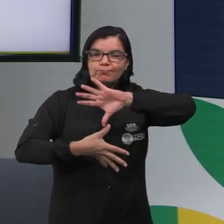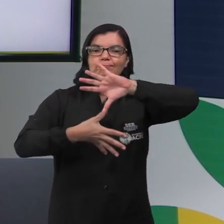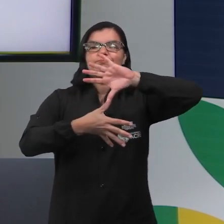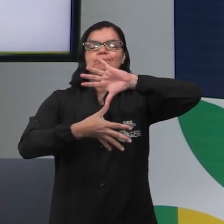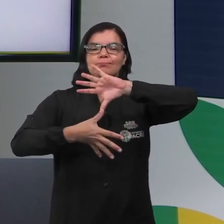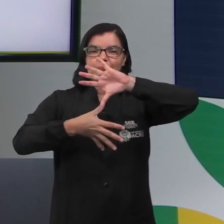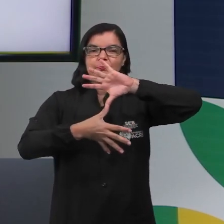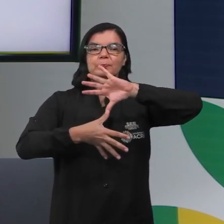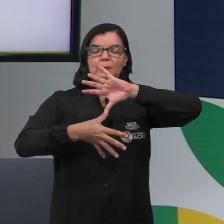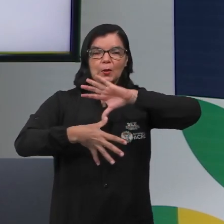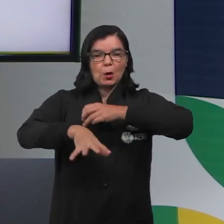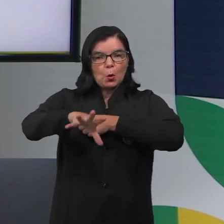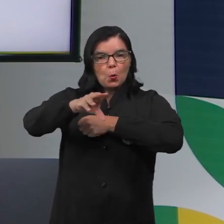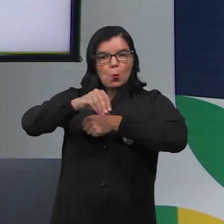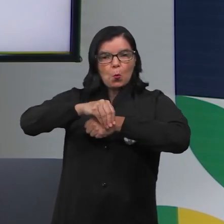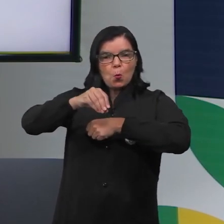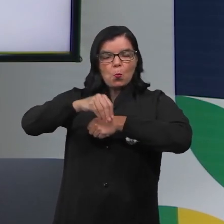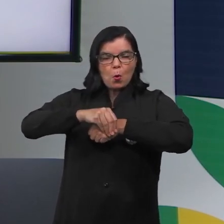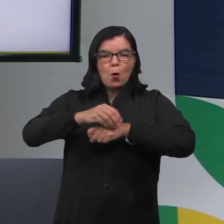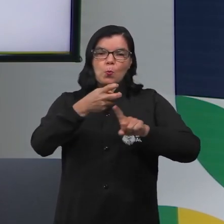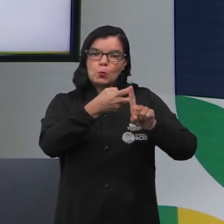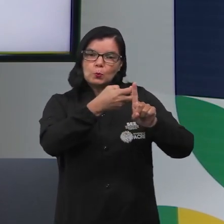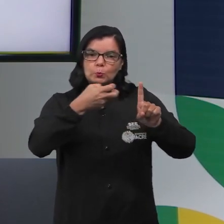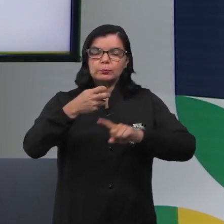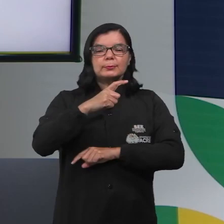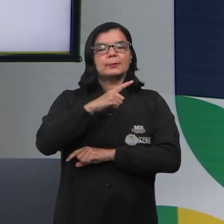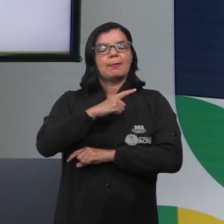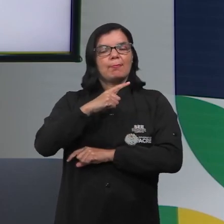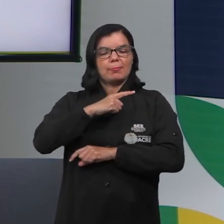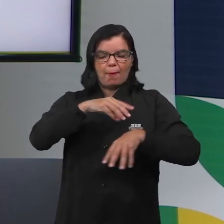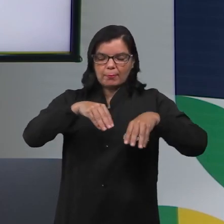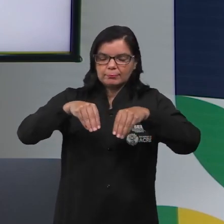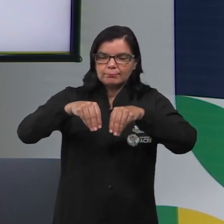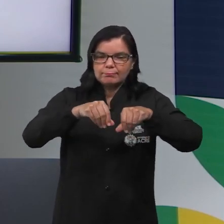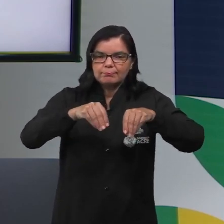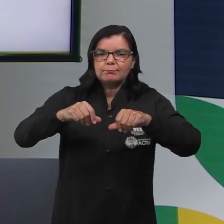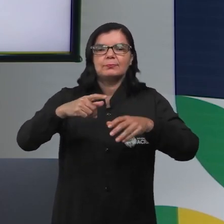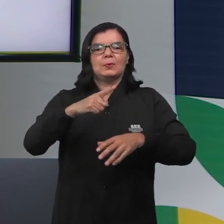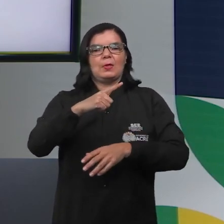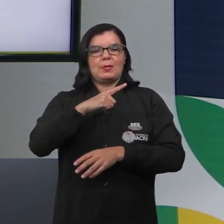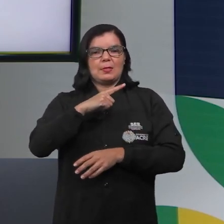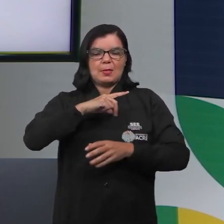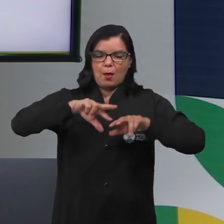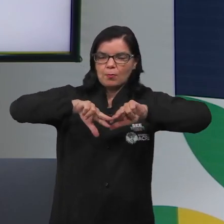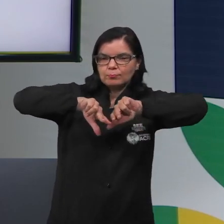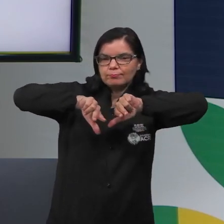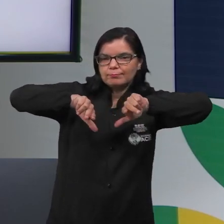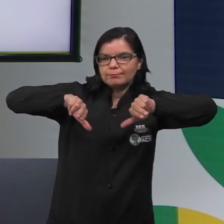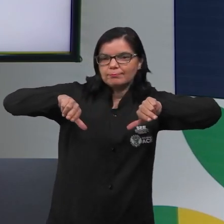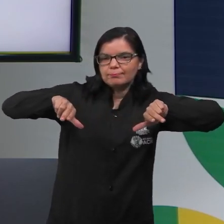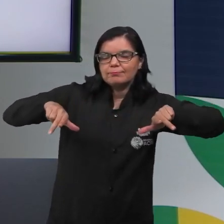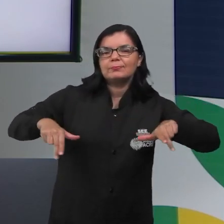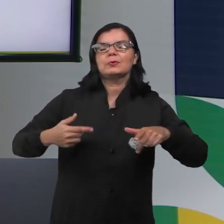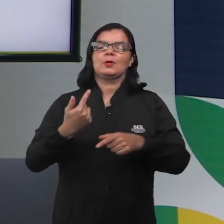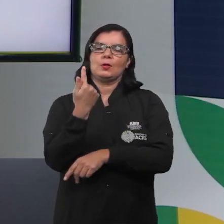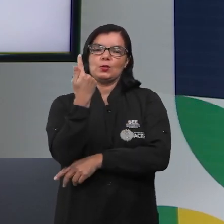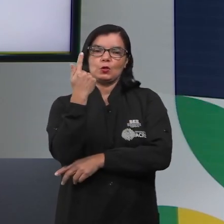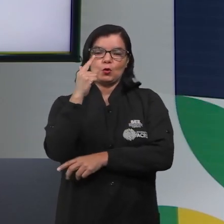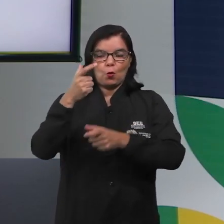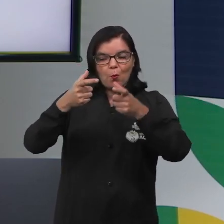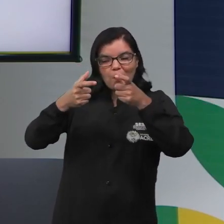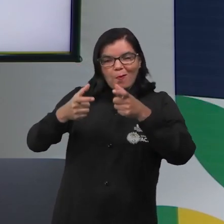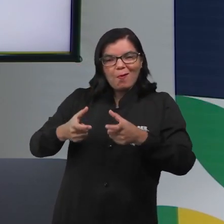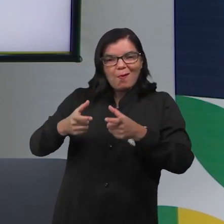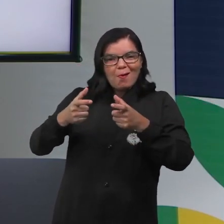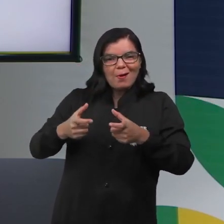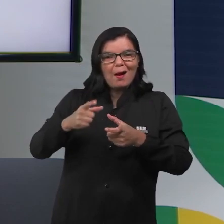o conhecimento que os povos nativos possuem da terra, possuem da biodiversidade, da geografia do